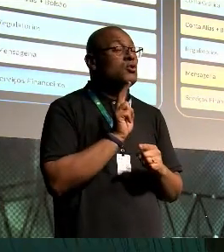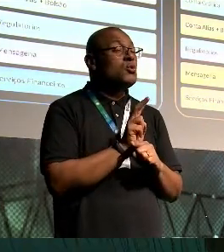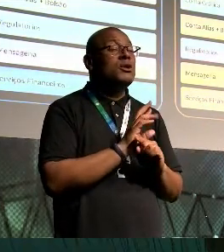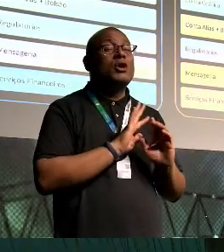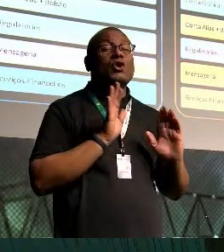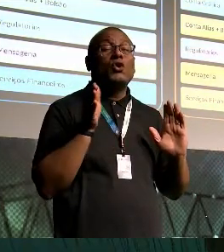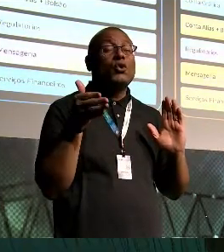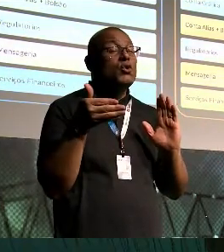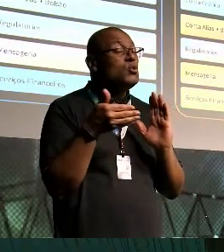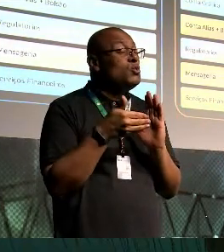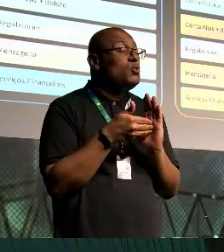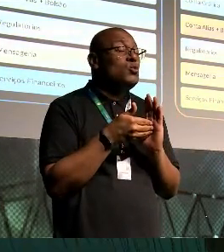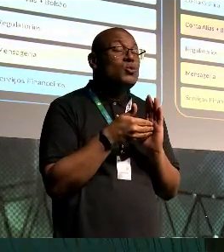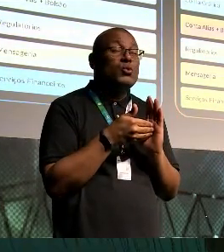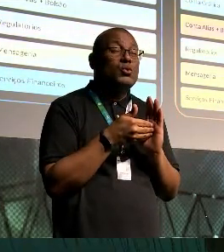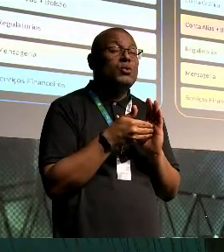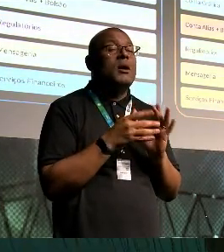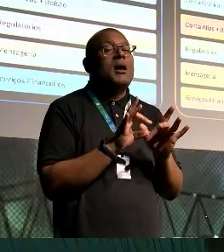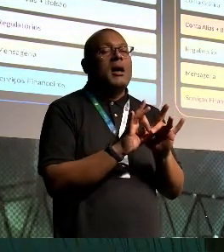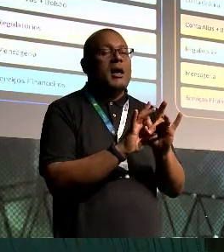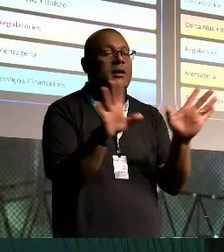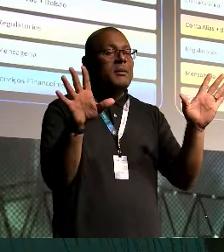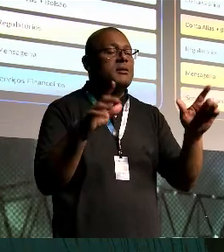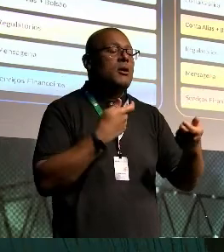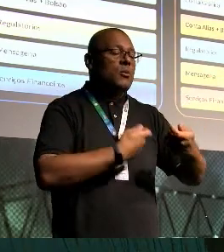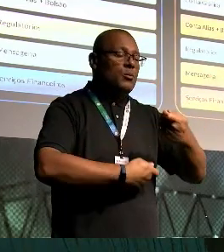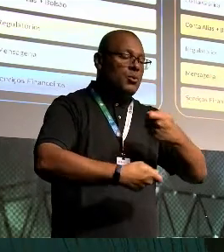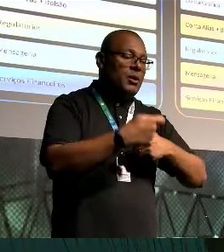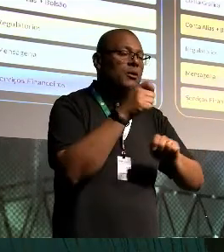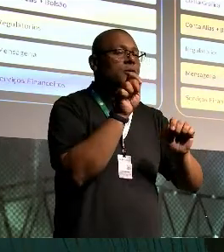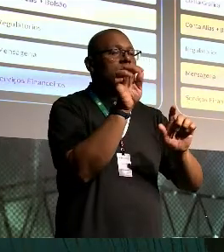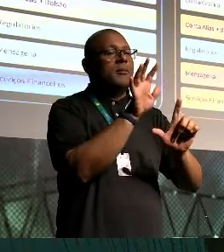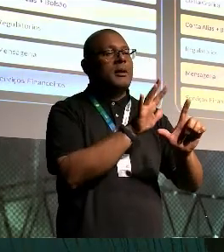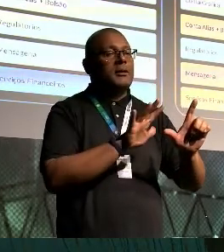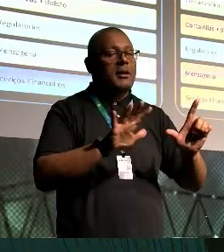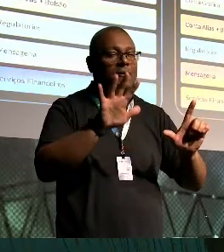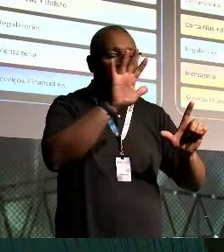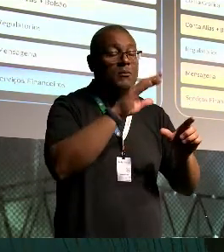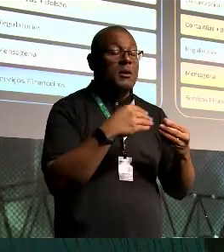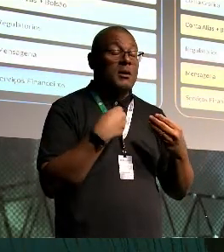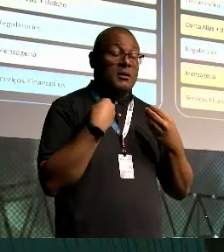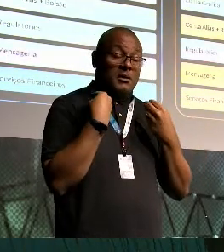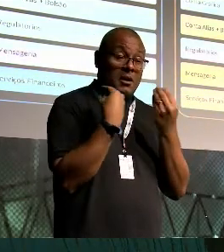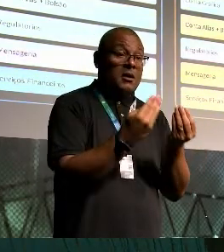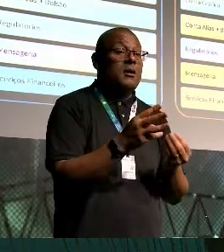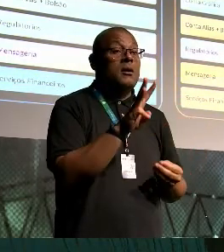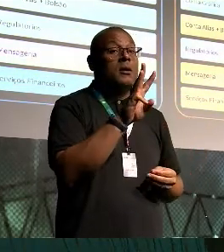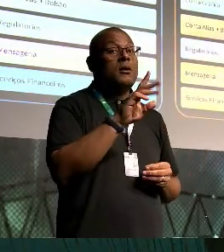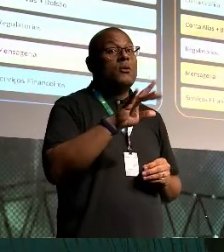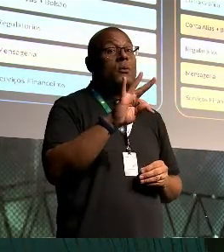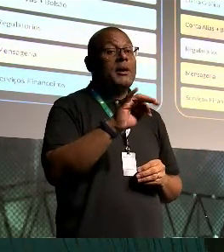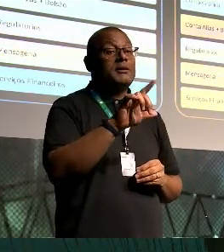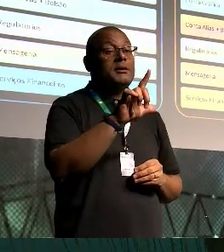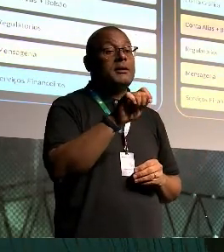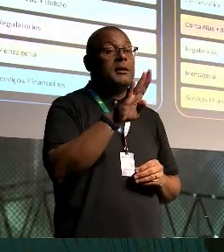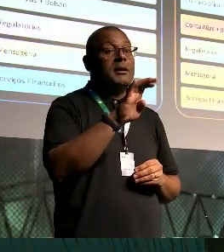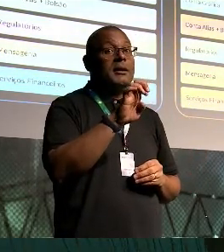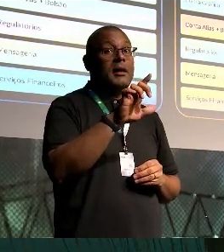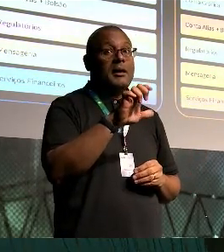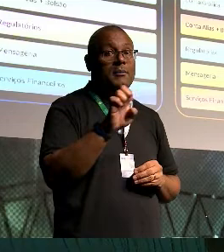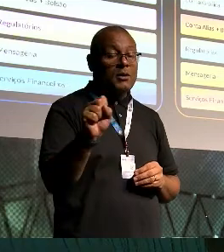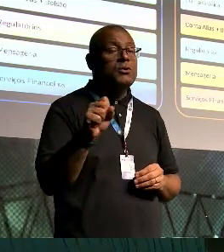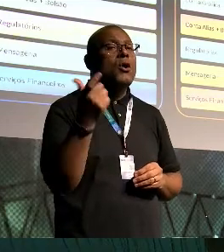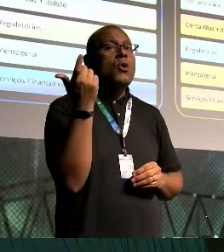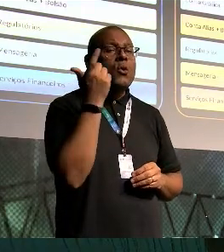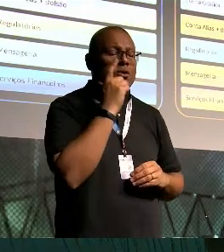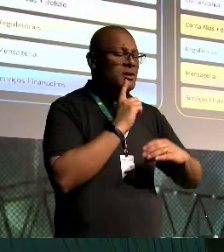tudo, desde a licença para operar, a plataforma, a gente fornece white labels. Então, o cliente consegue